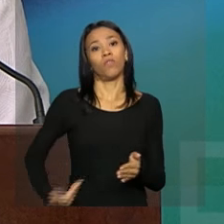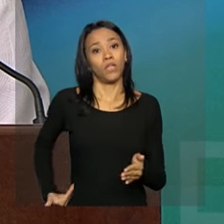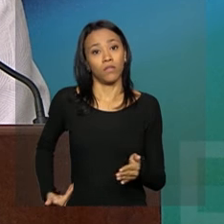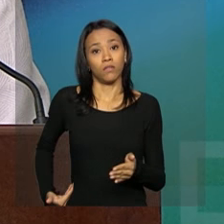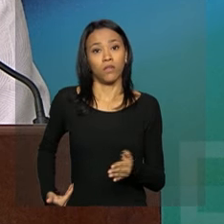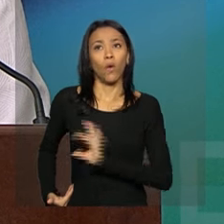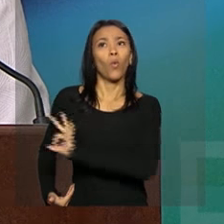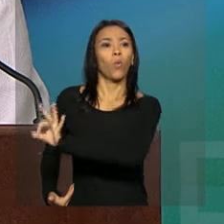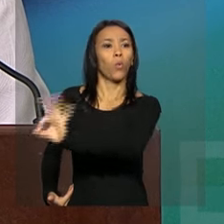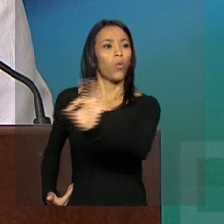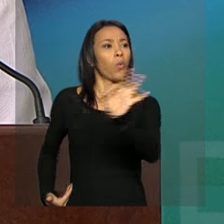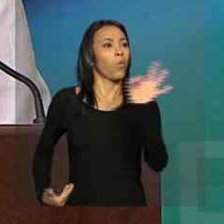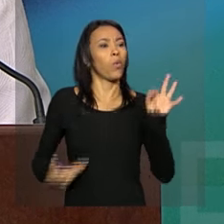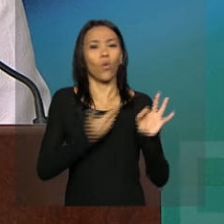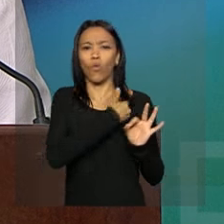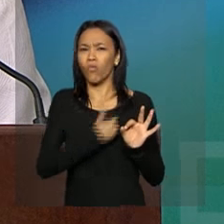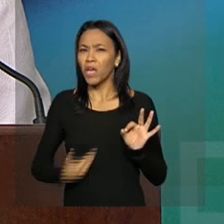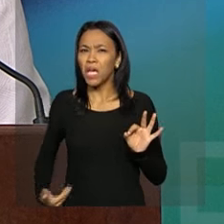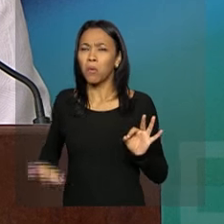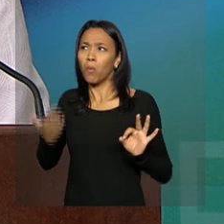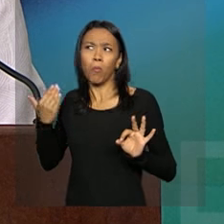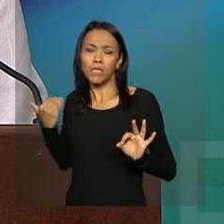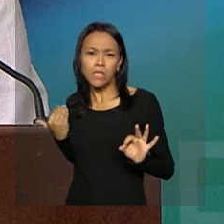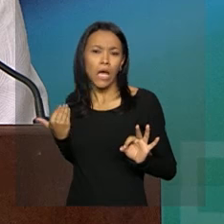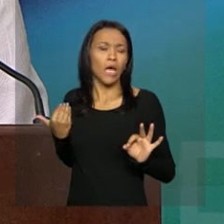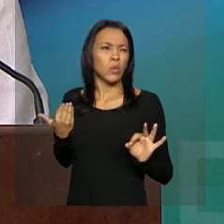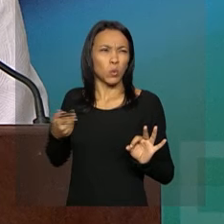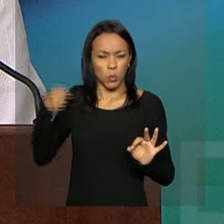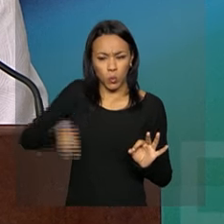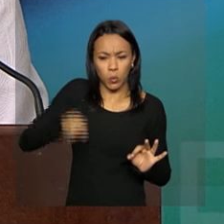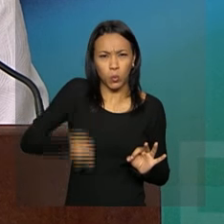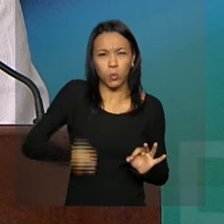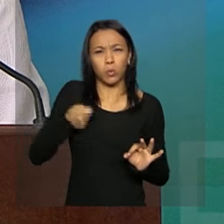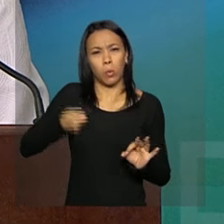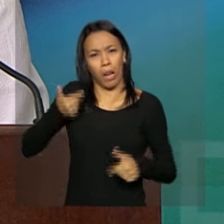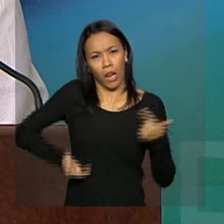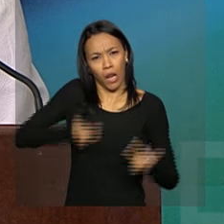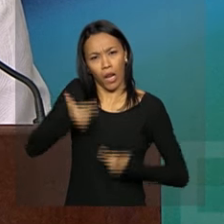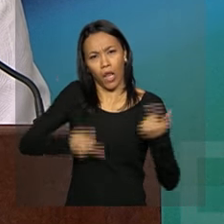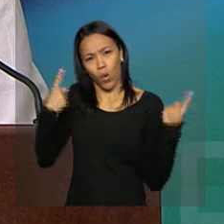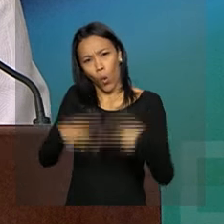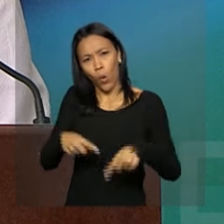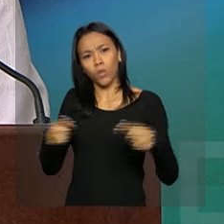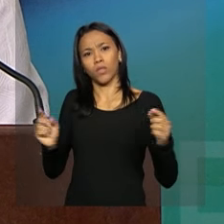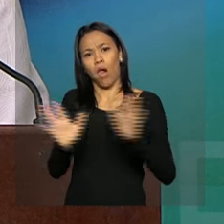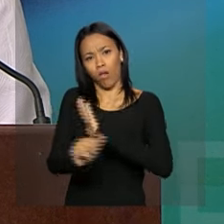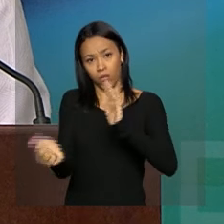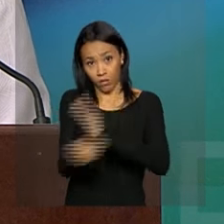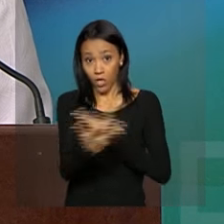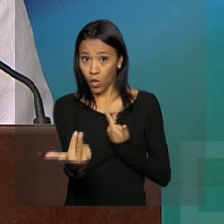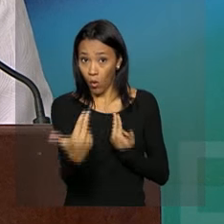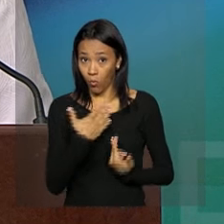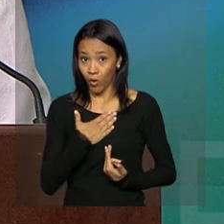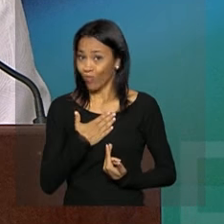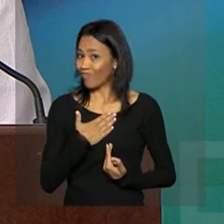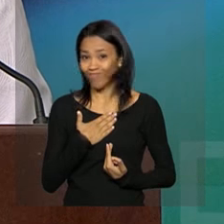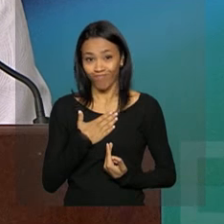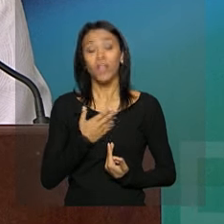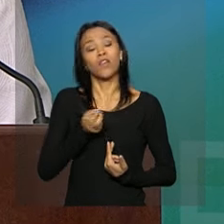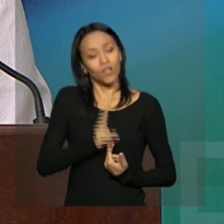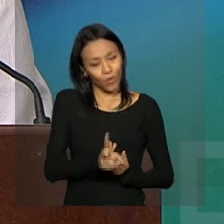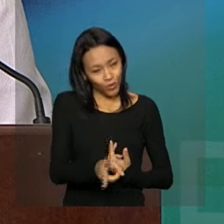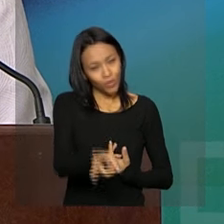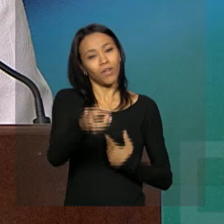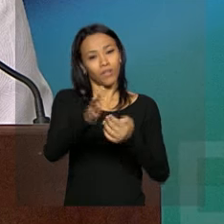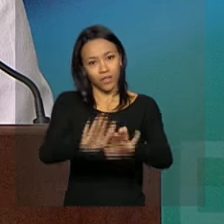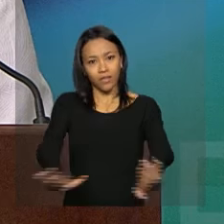Nenhum governo realizou um enfrentamento tão duro e eficiente à corrupção como o meu, e continuará